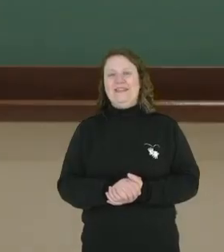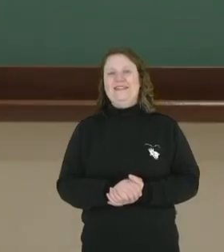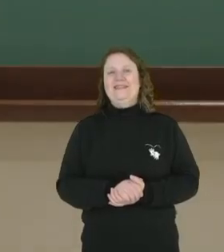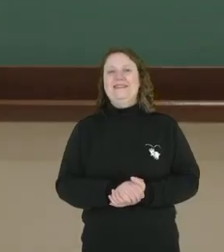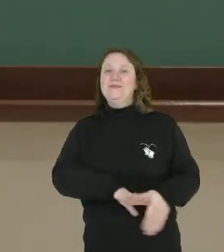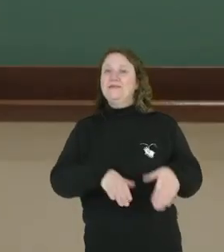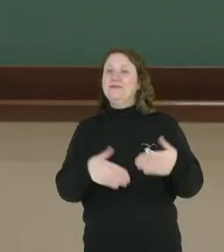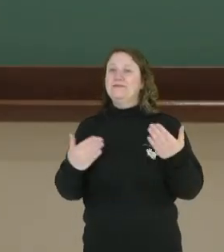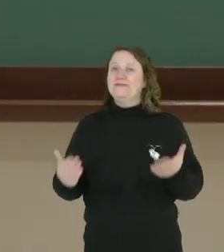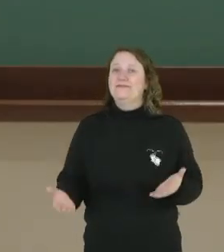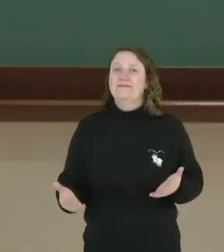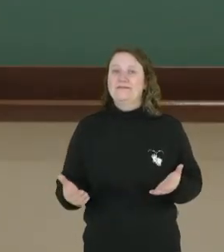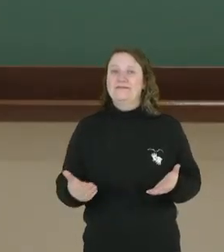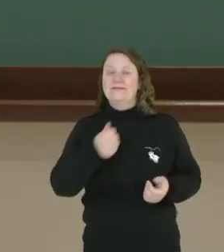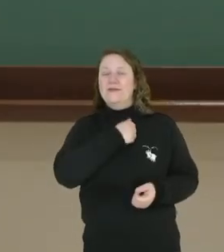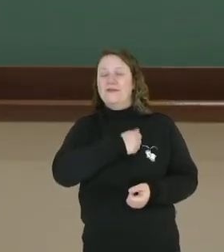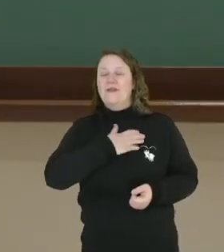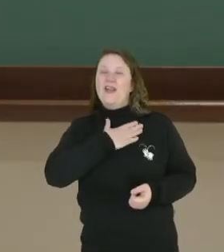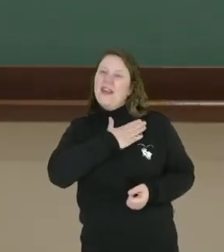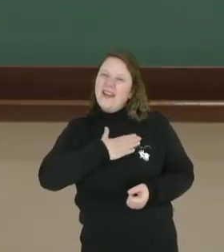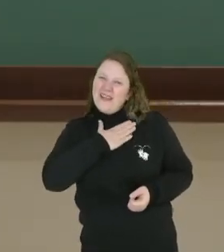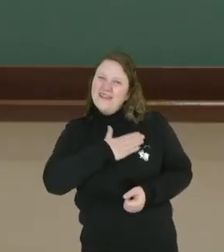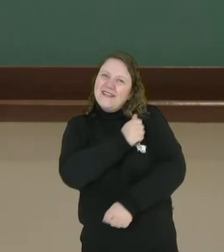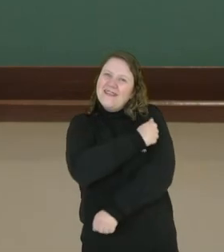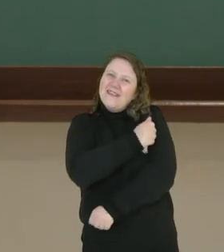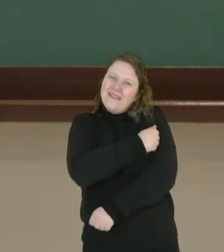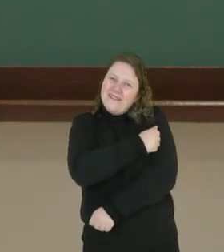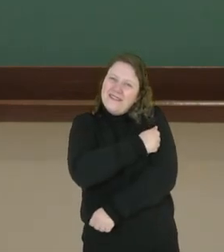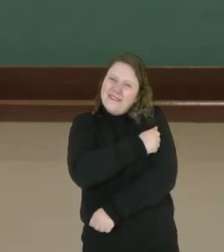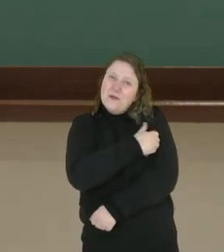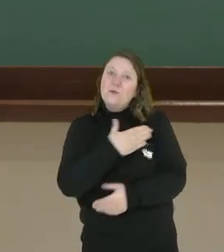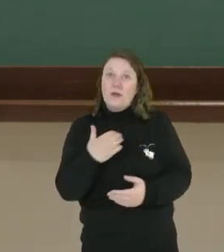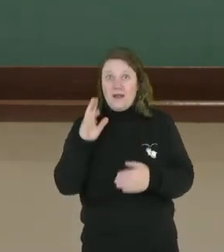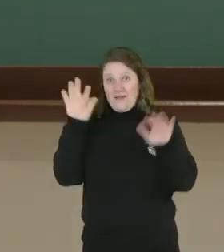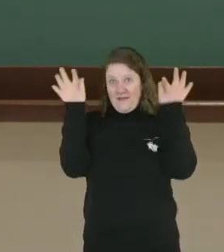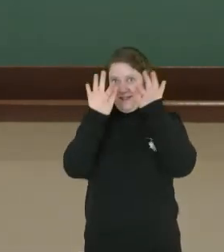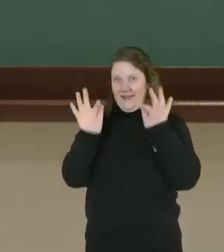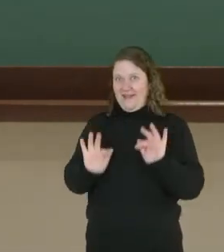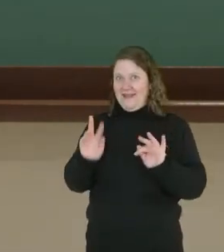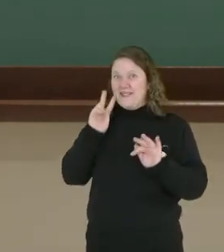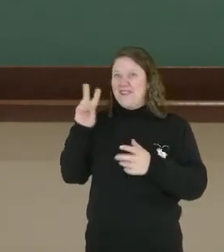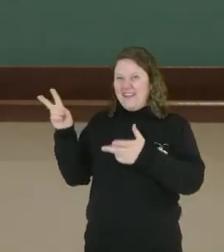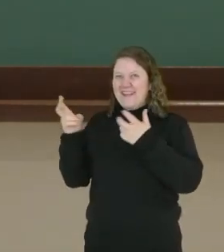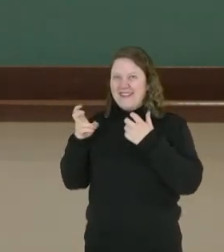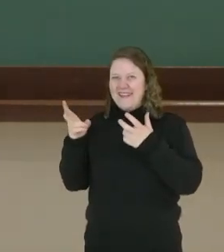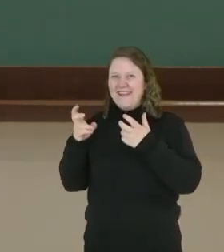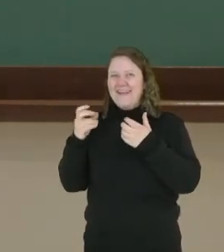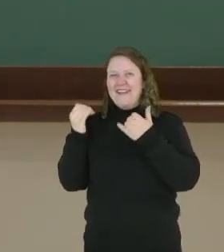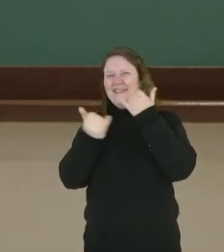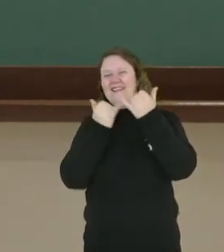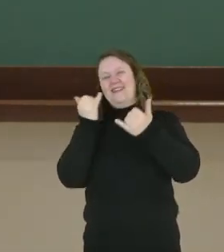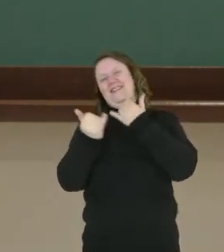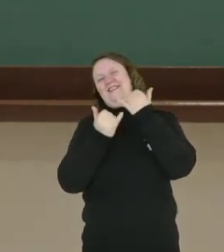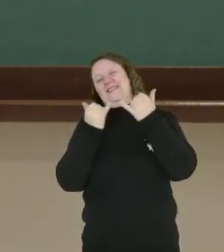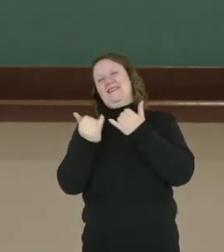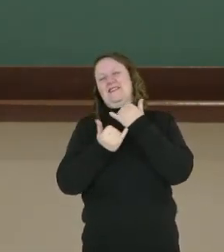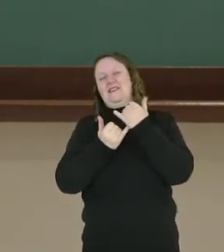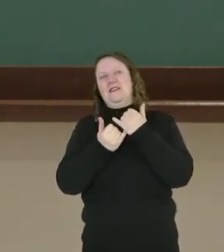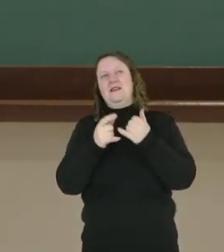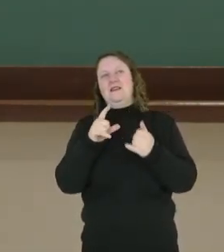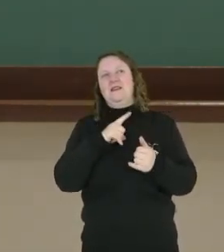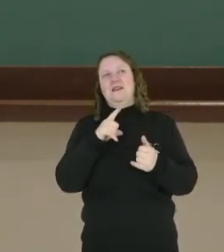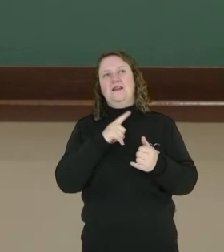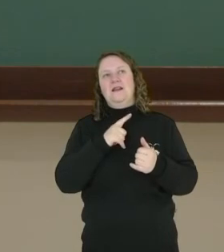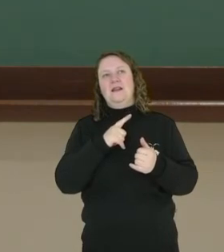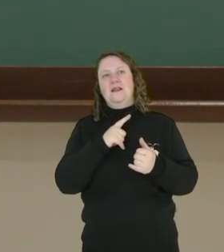E aí, meus queridos? Estão felizes de ver o Teletubbies aqui? Eu tenho certeza que sim, né, cara? Olha que coisa linda, né? O cara fala assim, é